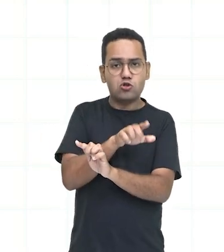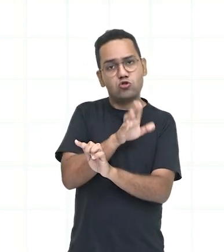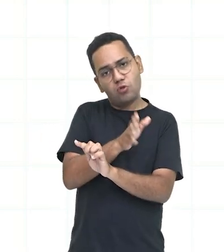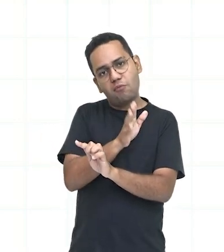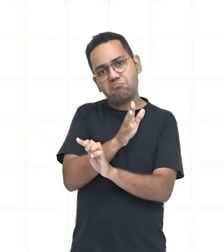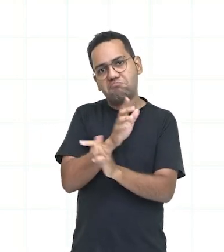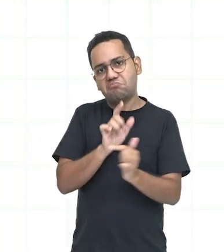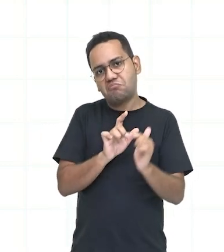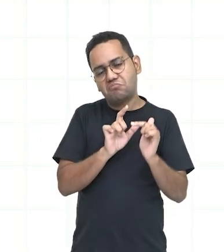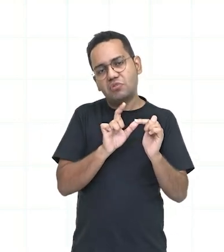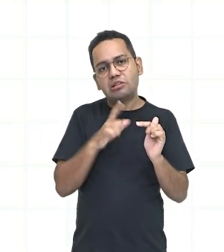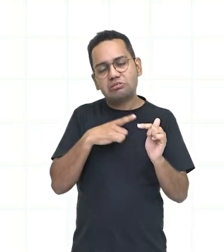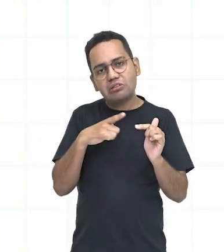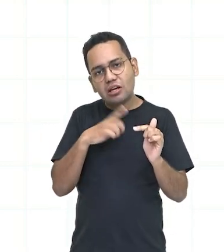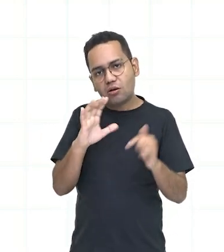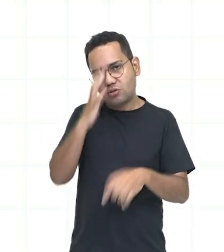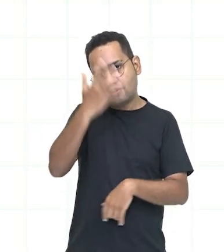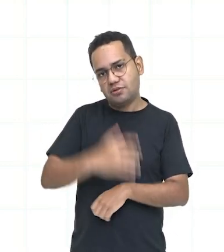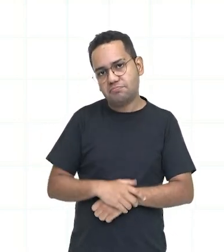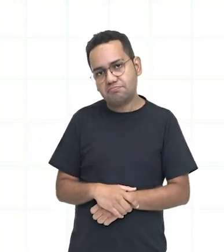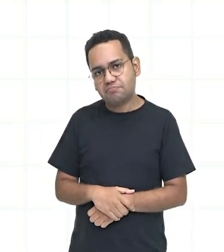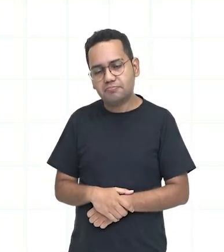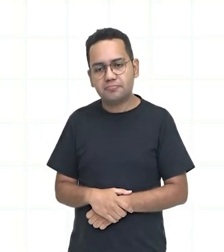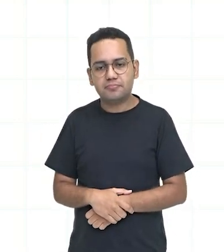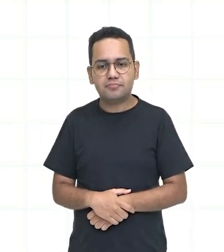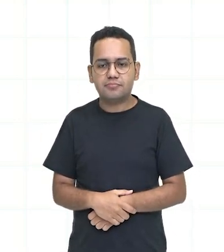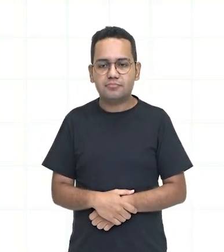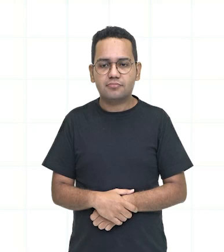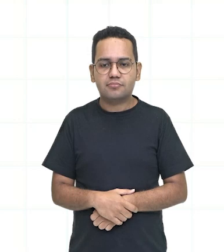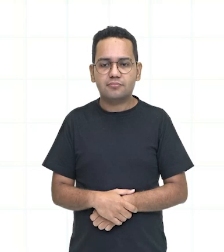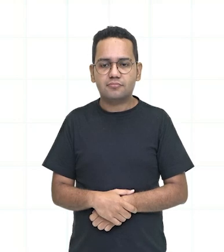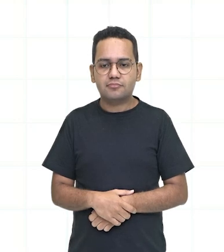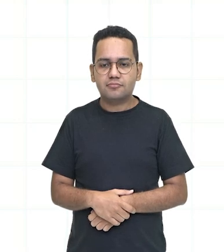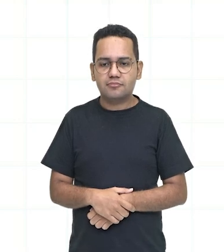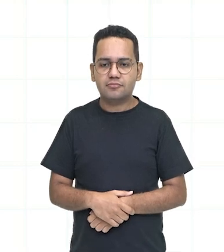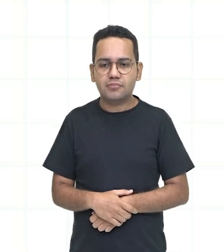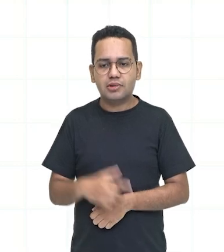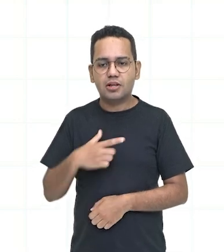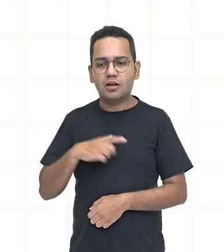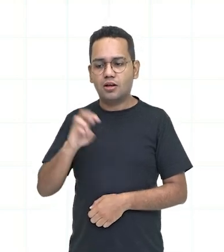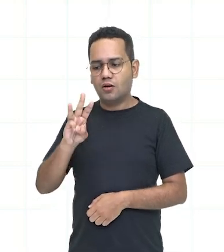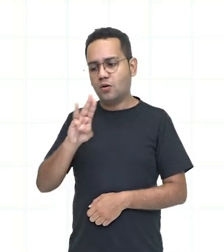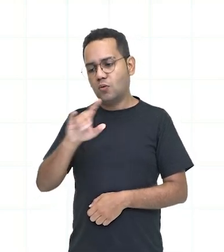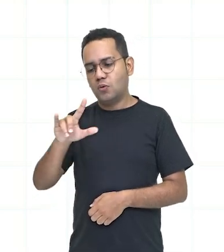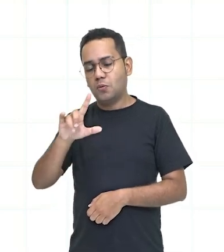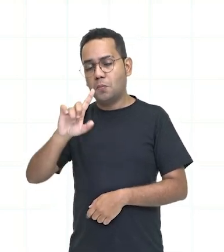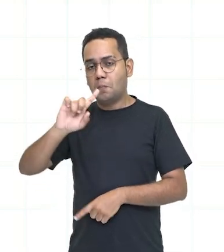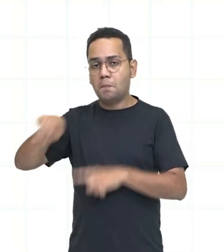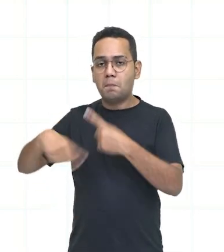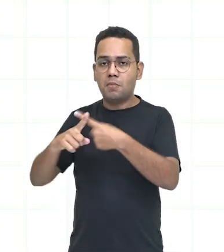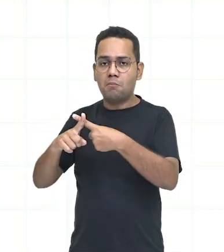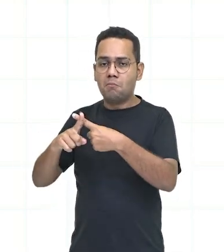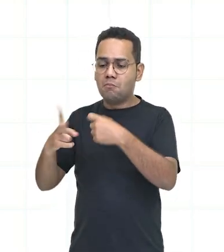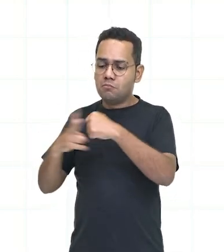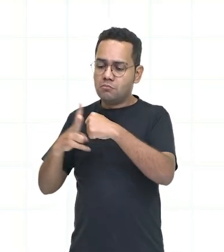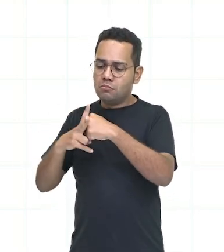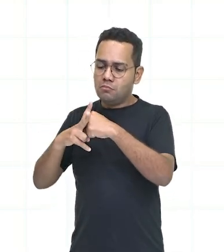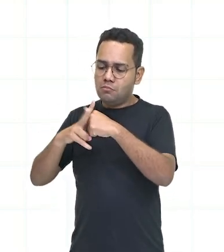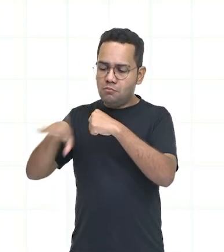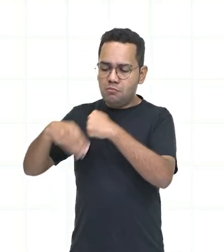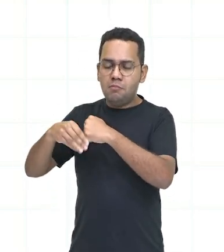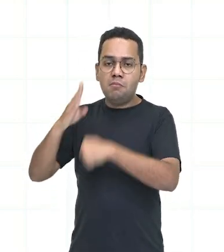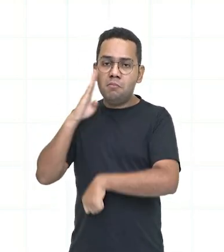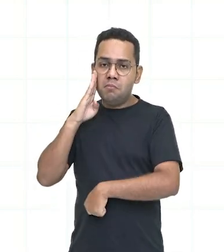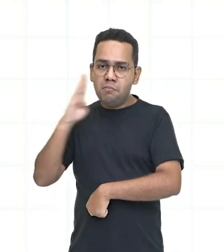tá certo? Eu tenho uma vez mais will mais o verbo principal arrive, que é chegar. Então, se